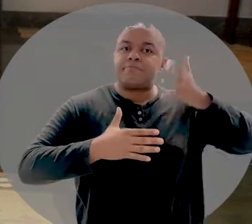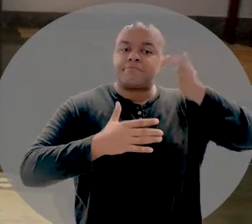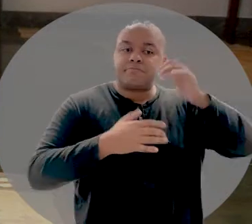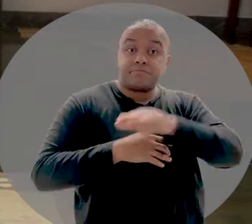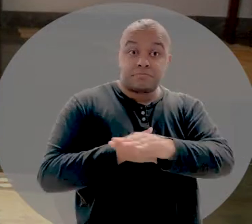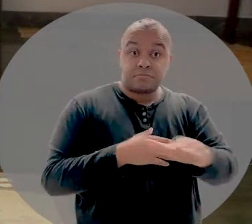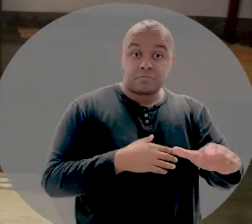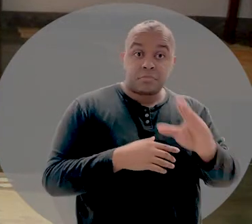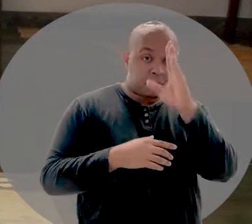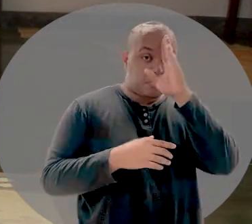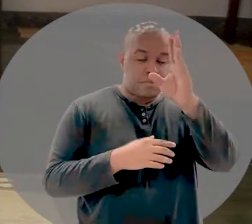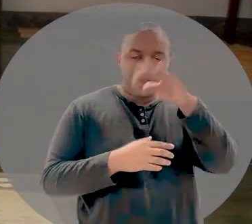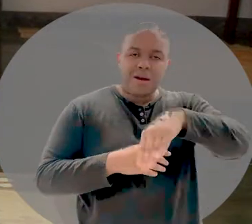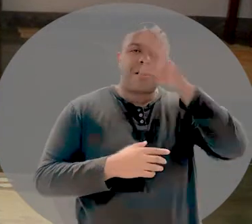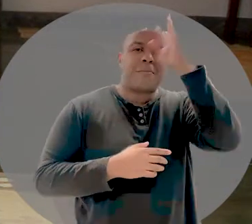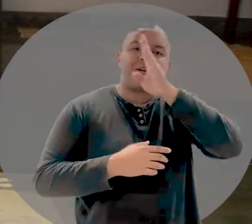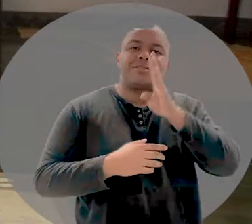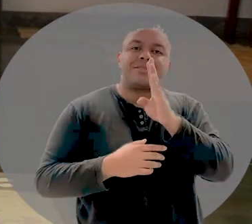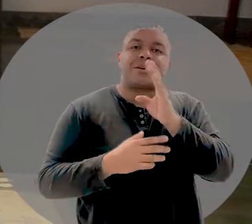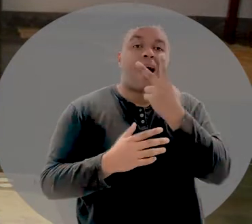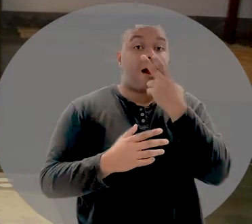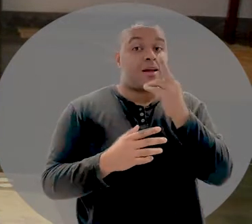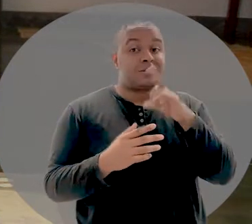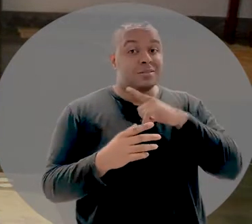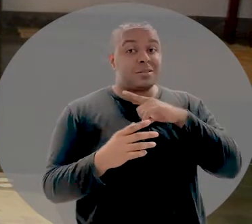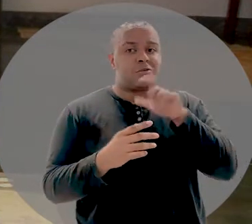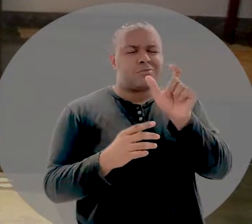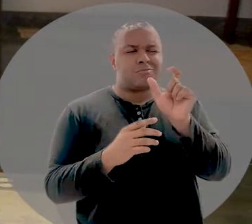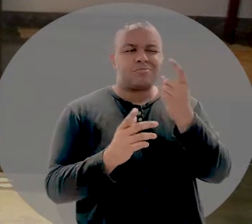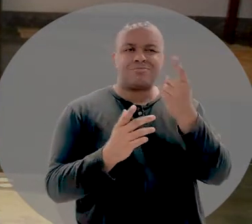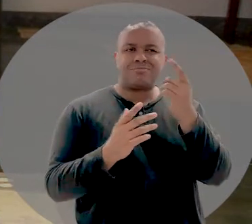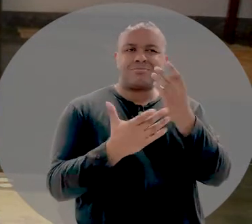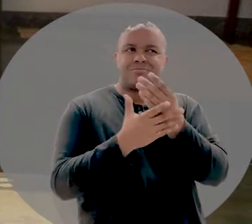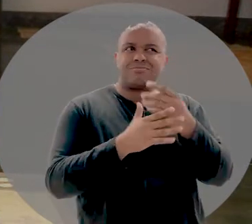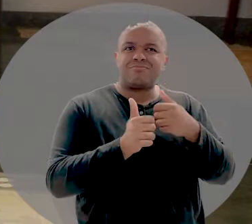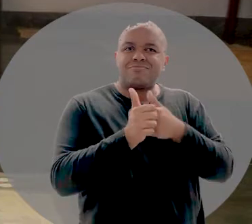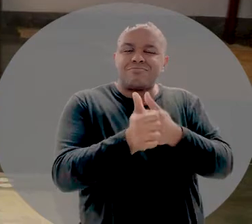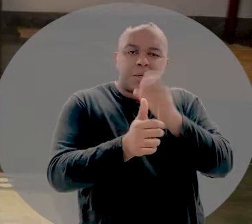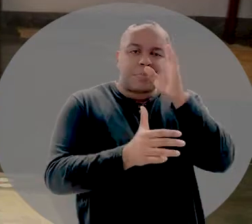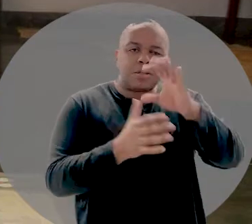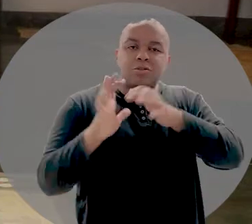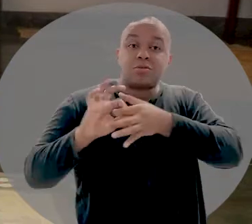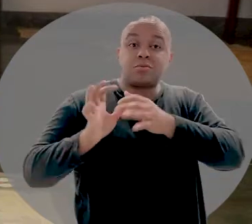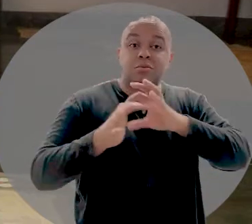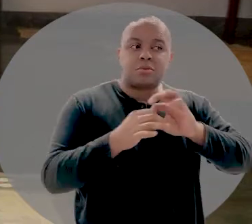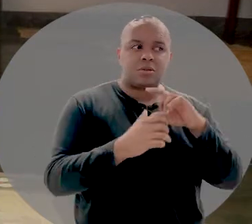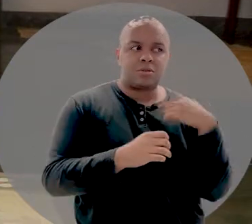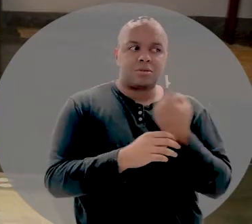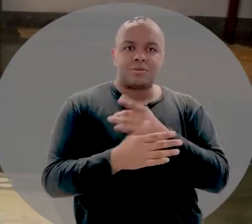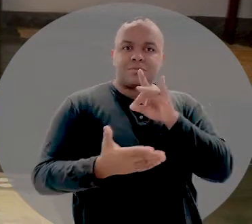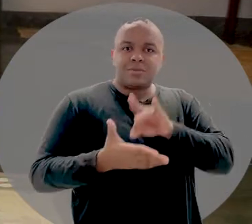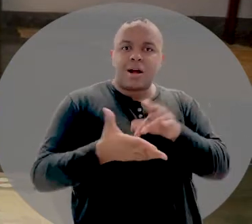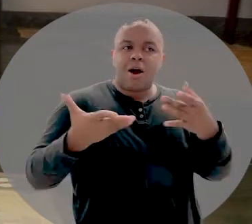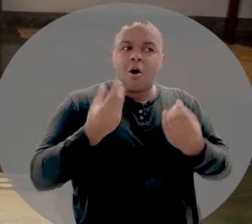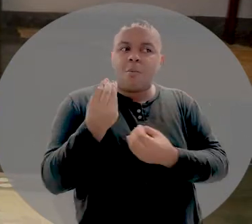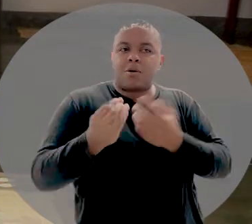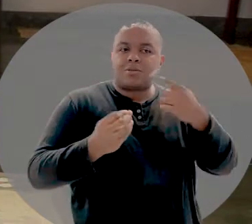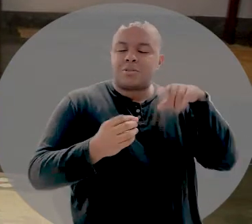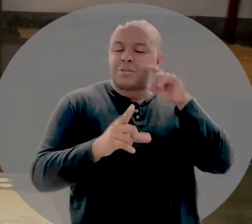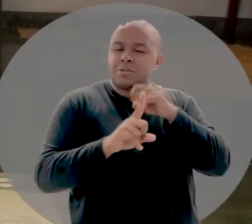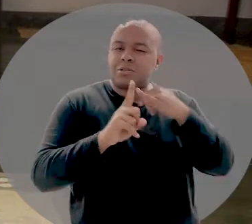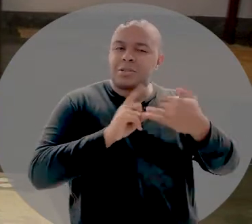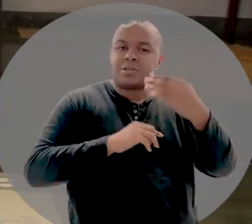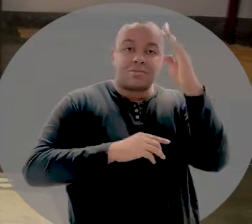contos infantis, e principalmente contos brasileiros, eu acho que ela tem um pioneirismo de contextualizar a nossa realidade, a forma como a